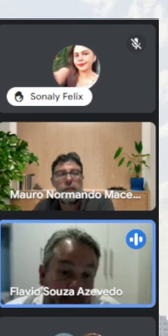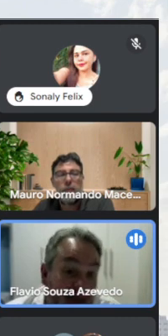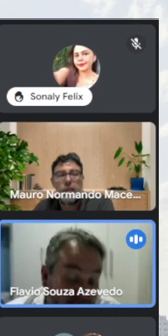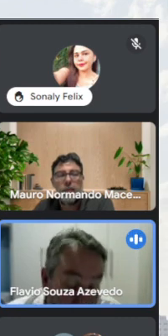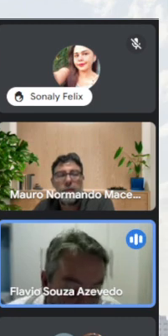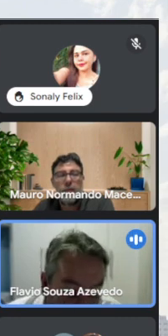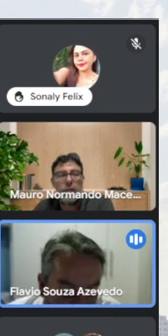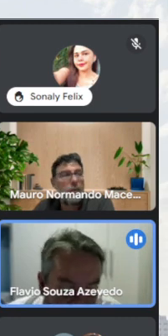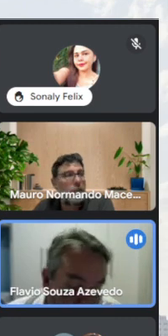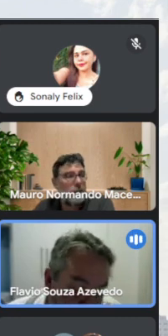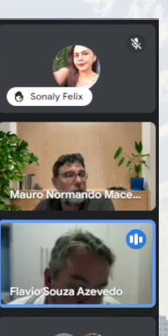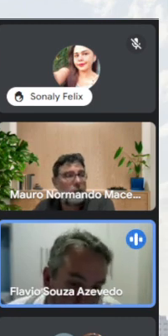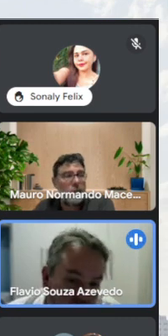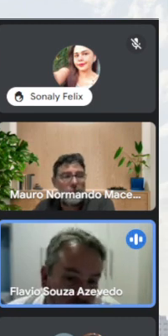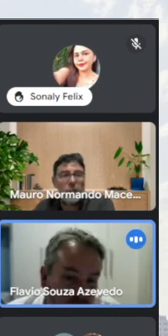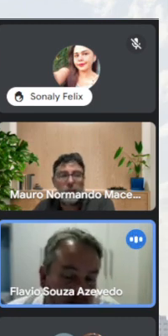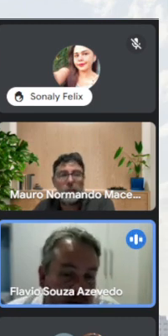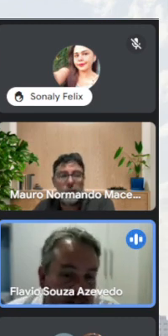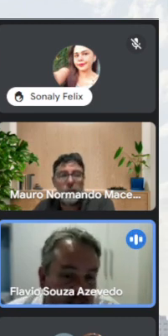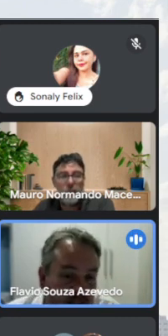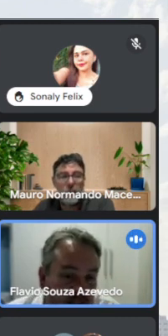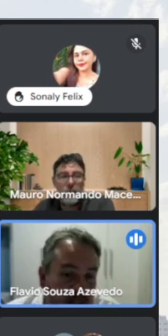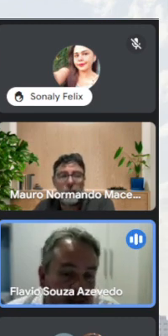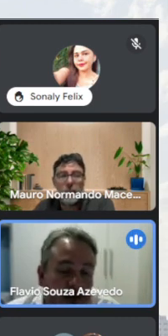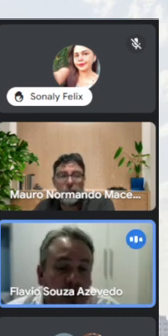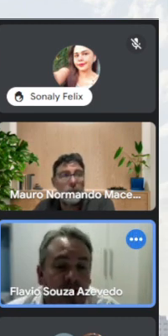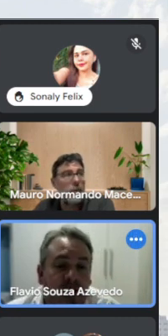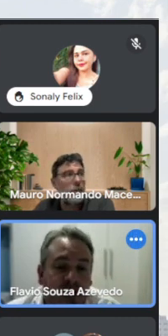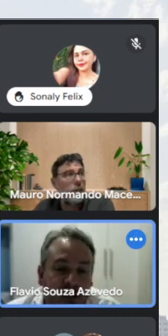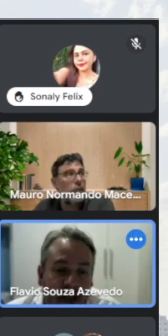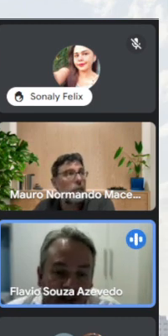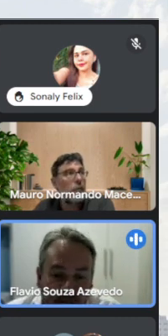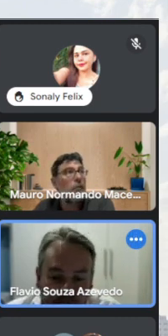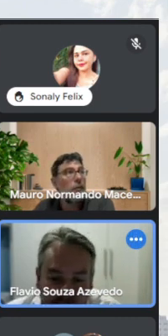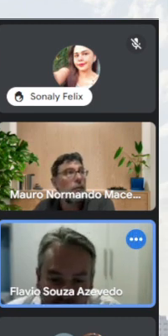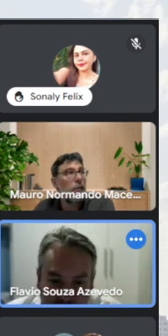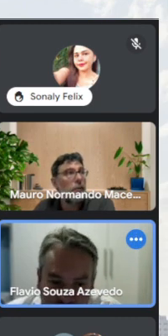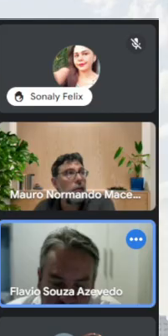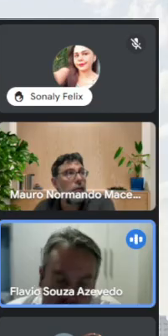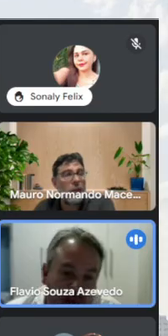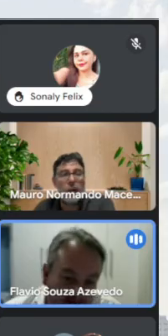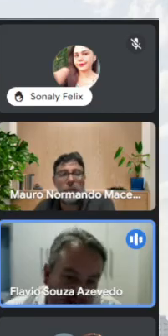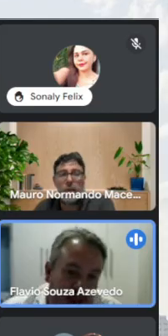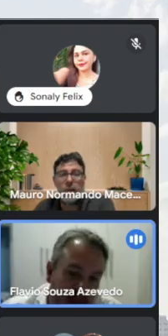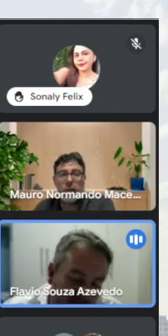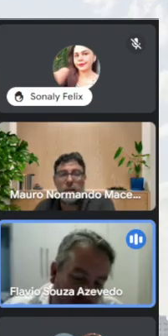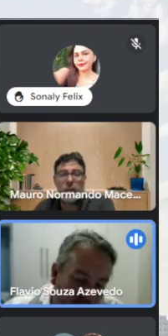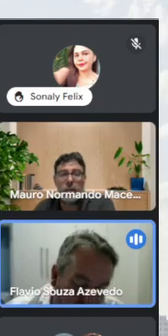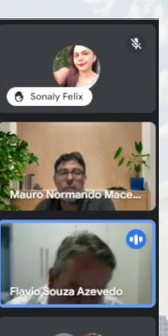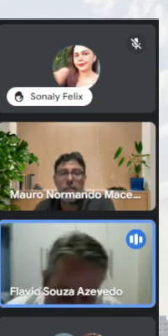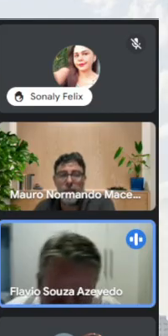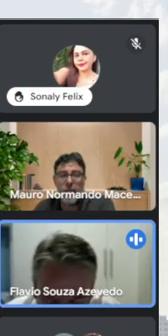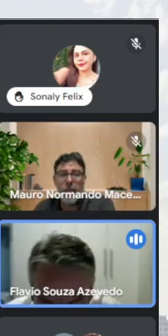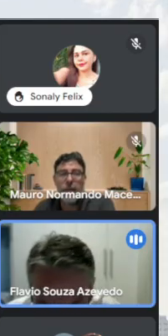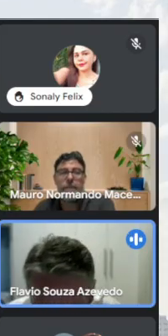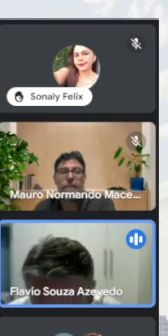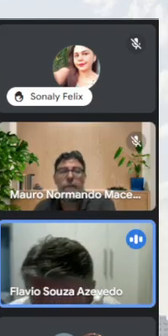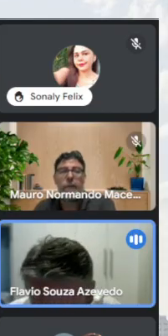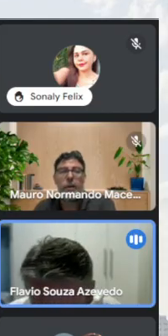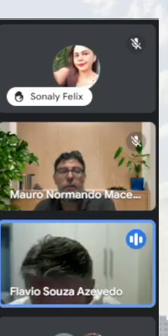na parte de governança das soluções baseadas na natureza e, por coincidência, eram esse